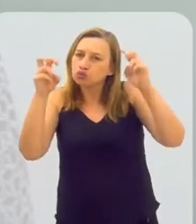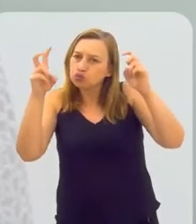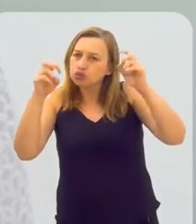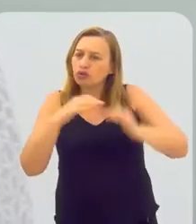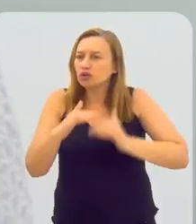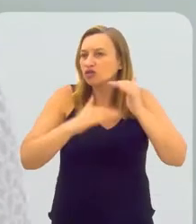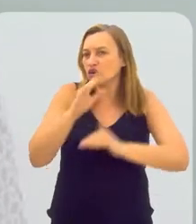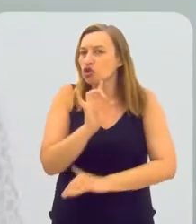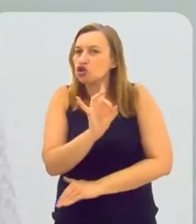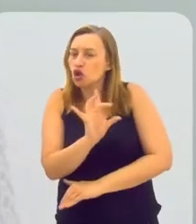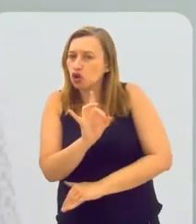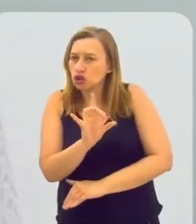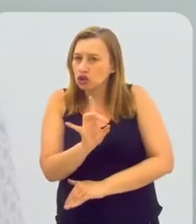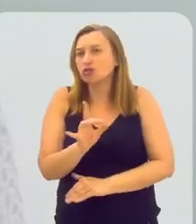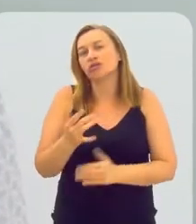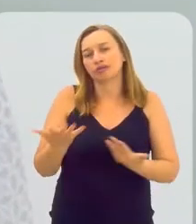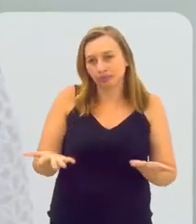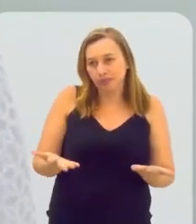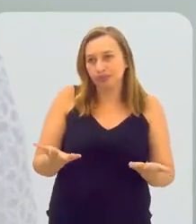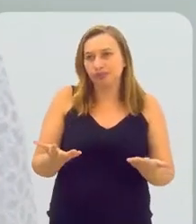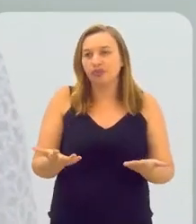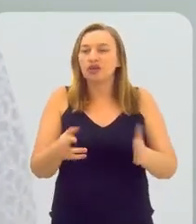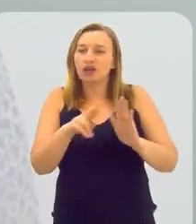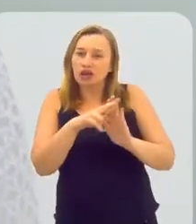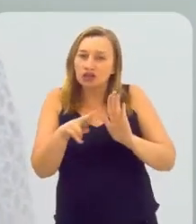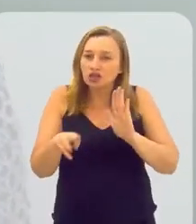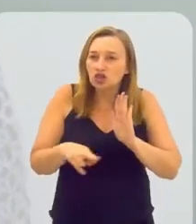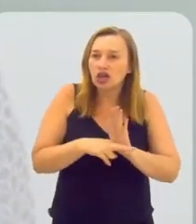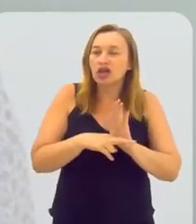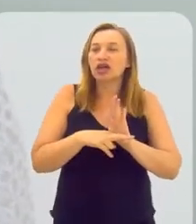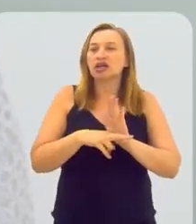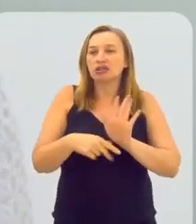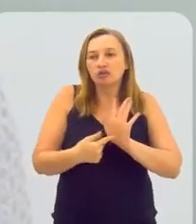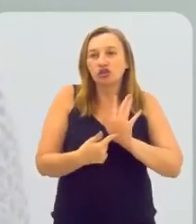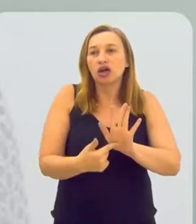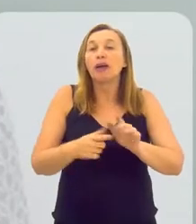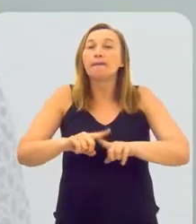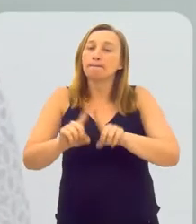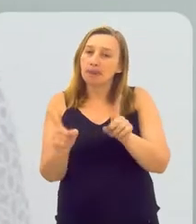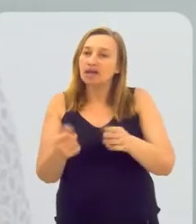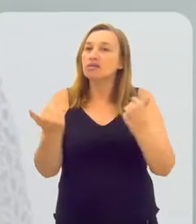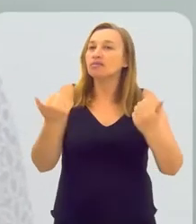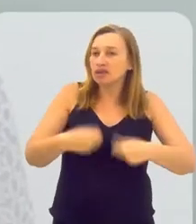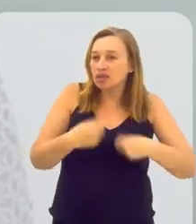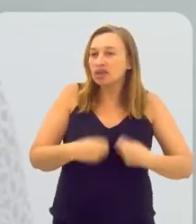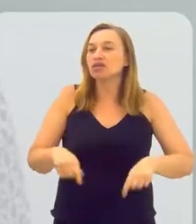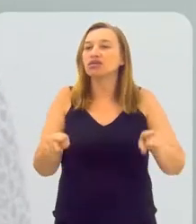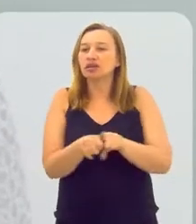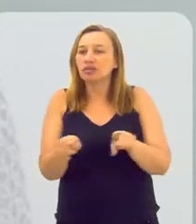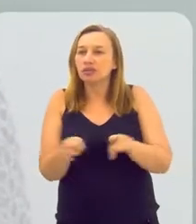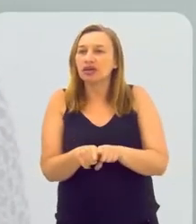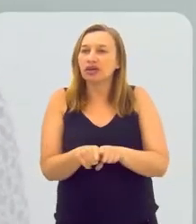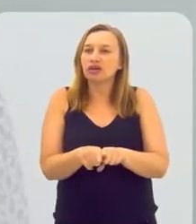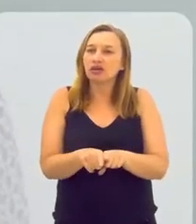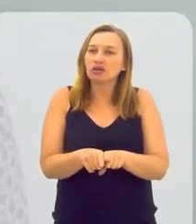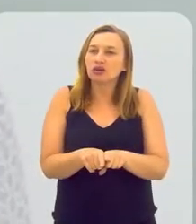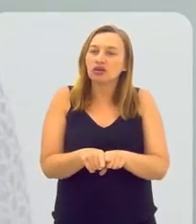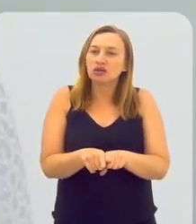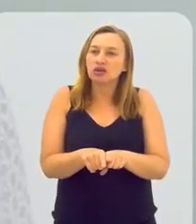Não é um tema que vai se desenvolver sozinho, quer dizer, simplesmente pelas regras que vão ser colocadas, mas é preciso também